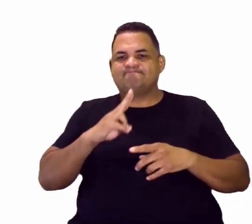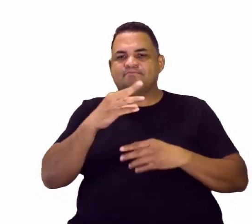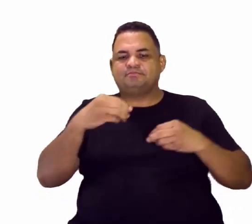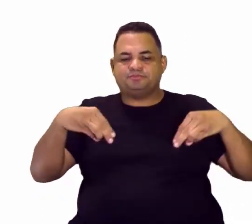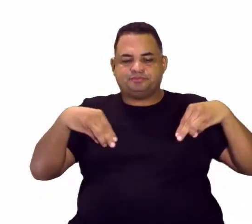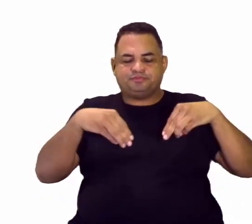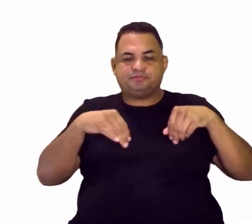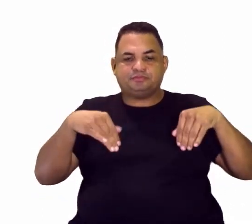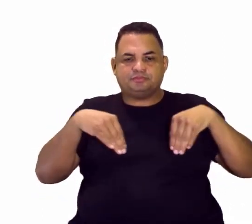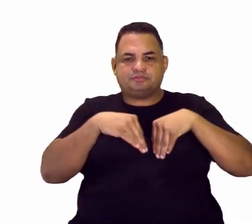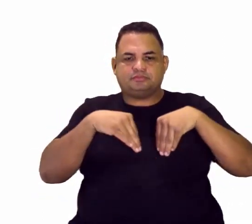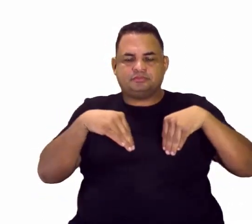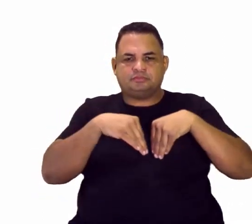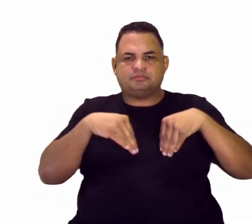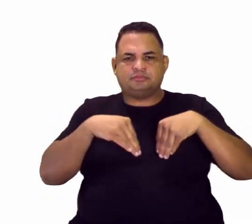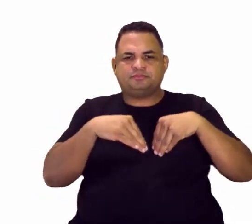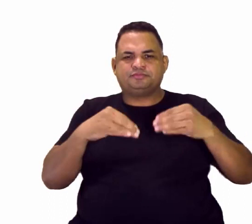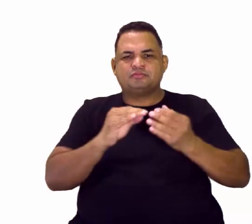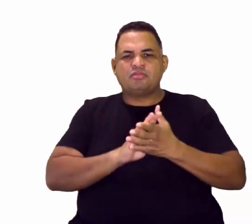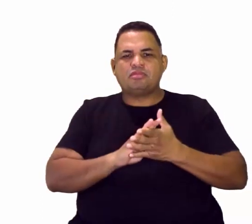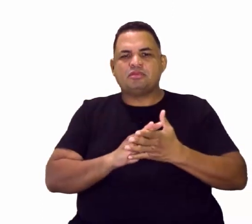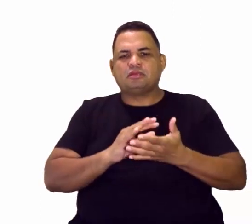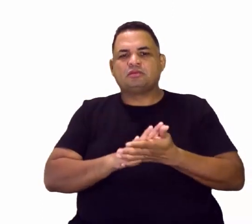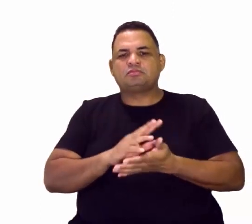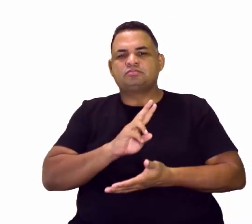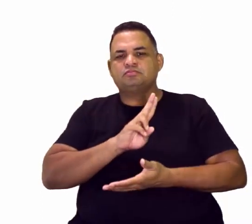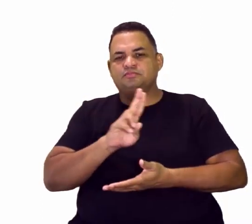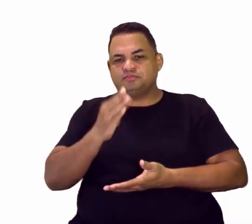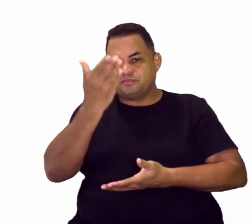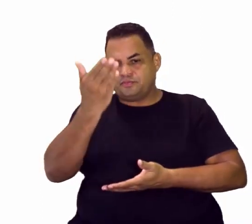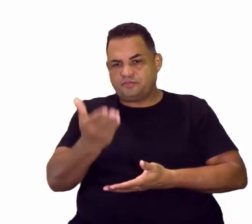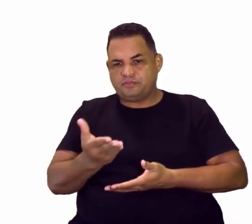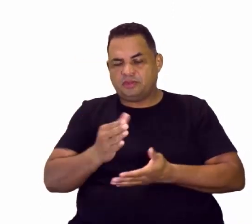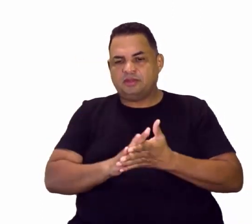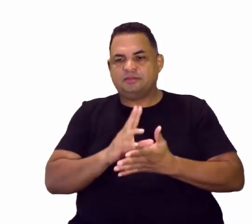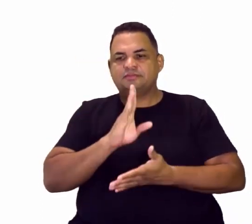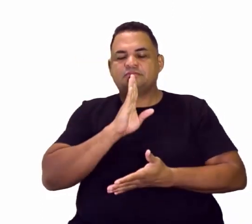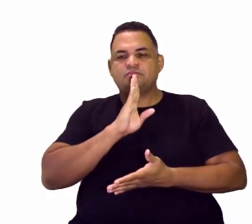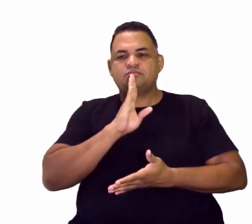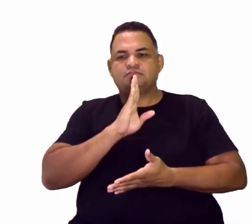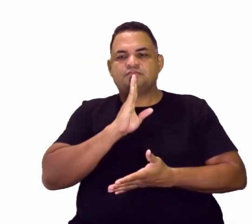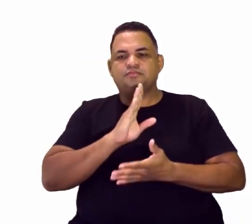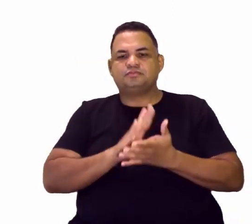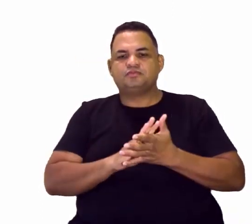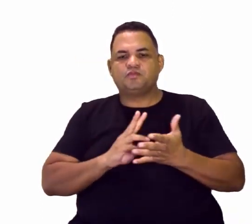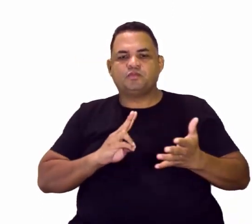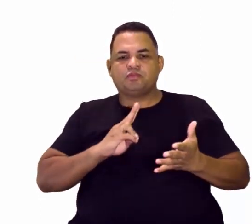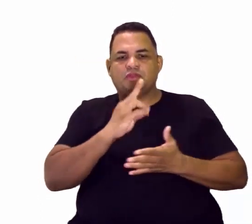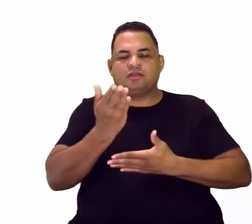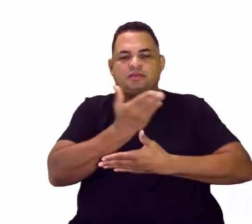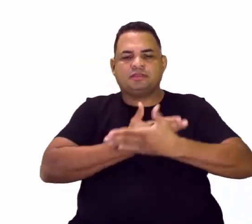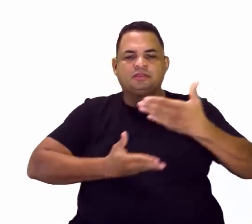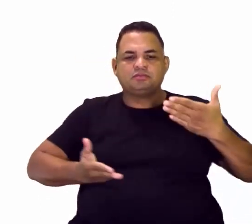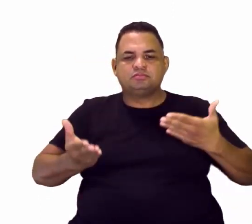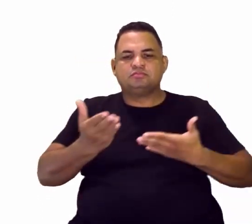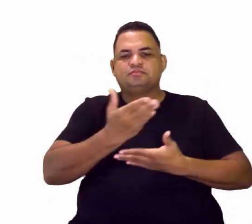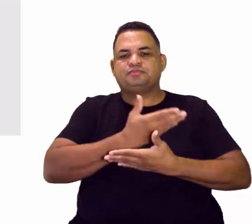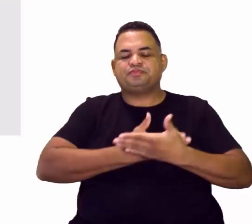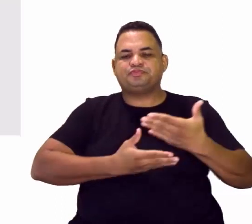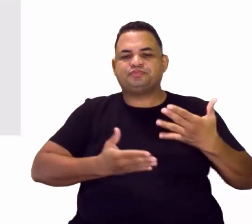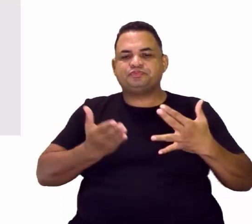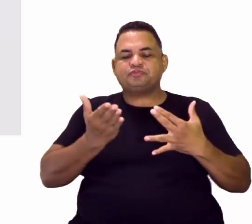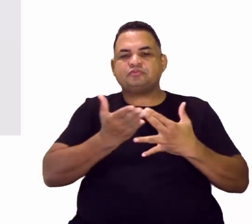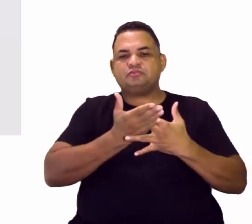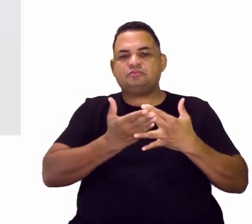é chamada ponte de hidrogênio, que é também conhecida como força de interação